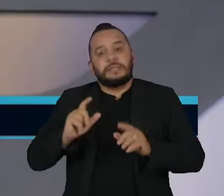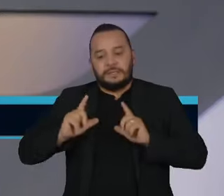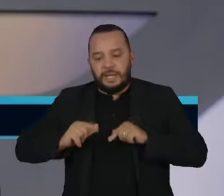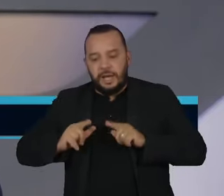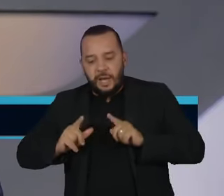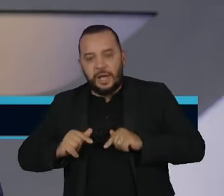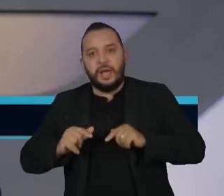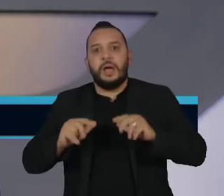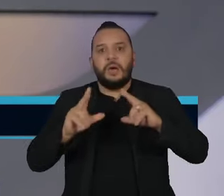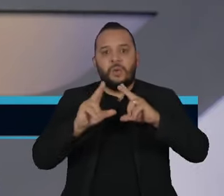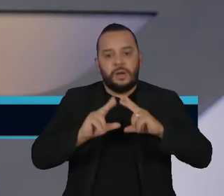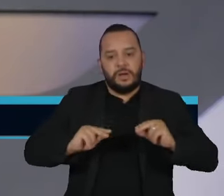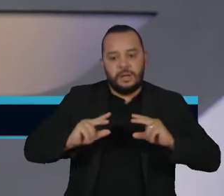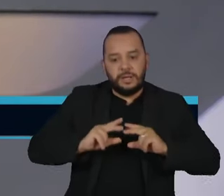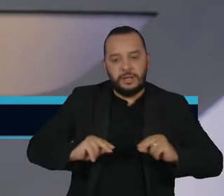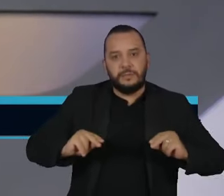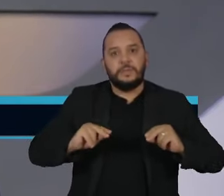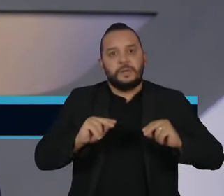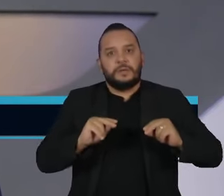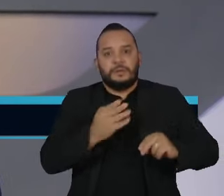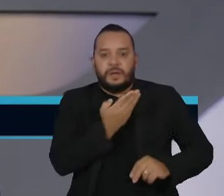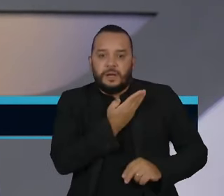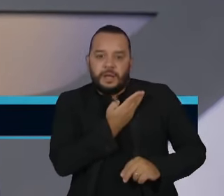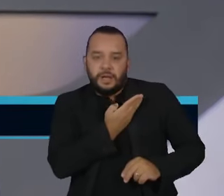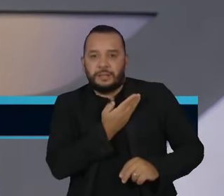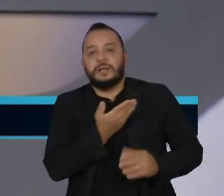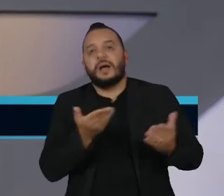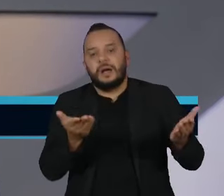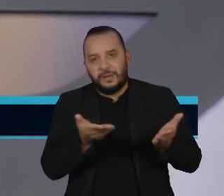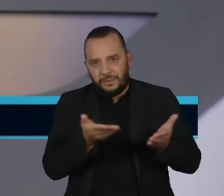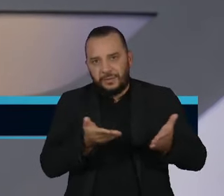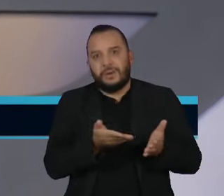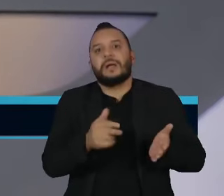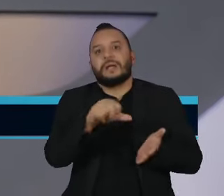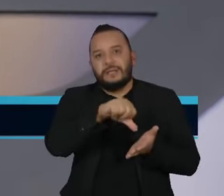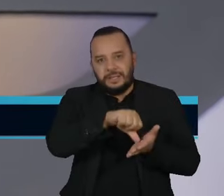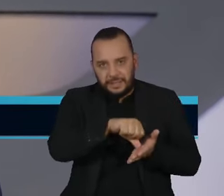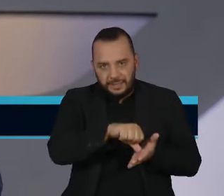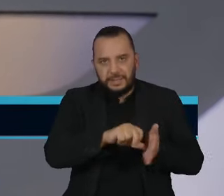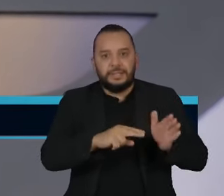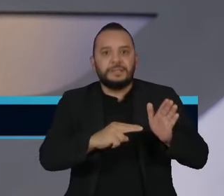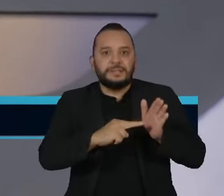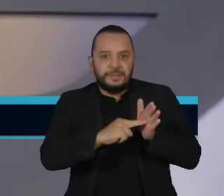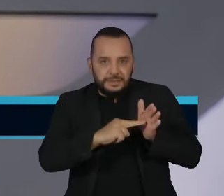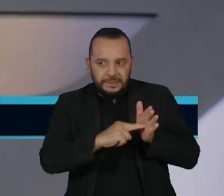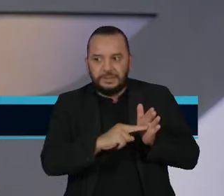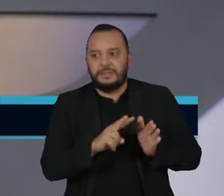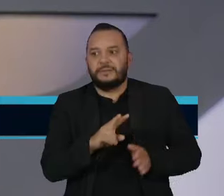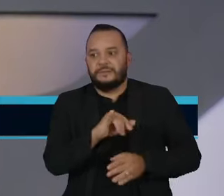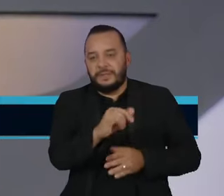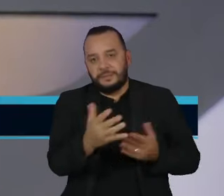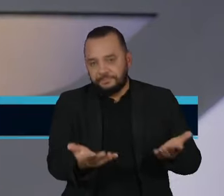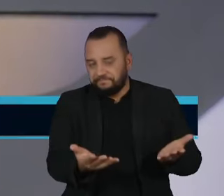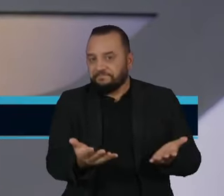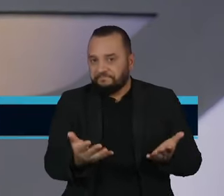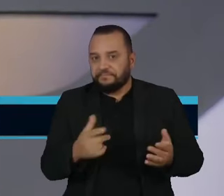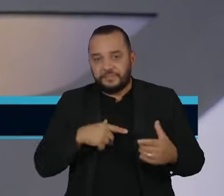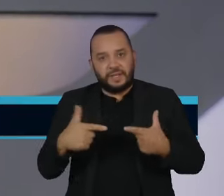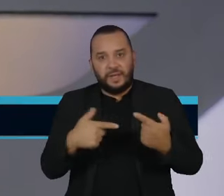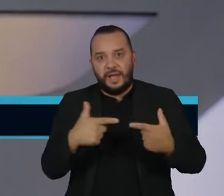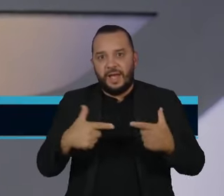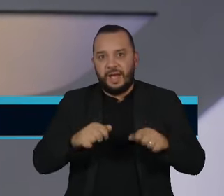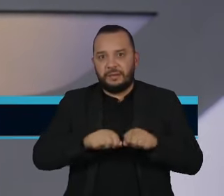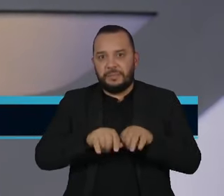né? Chegando até o Irã. E nós temos no meio a Síria, temos o Iraque. Então, a possibilidade de extensão do conflito é muito